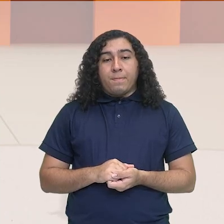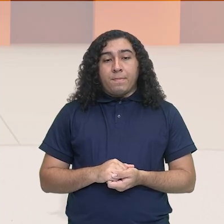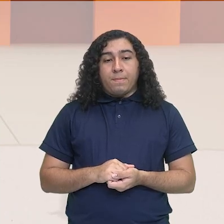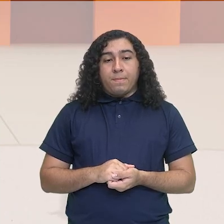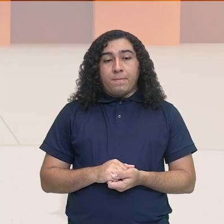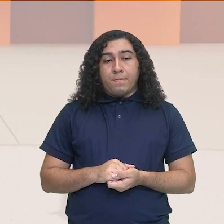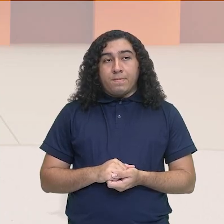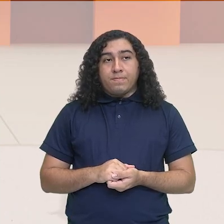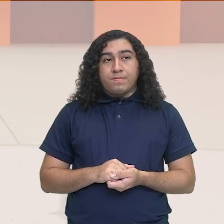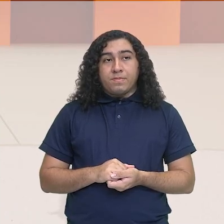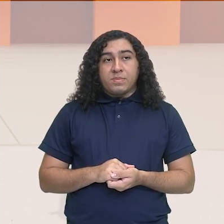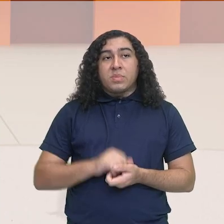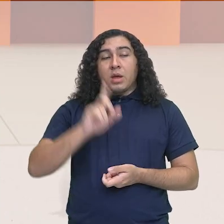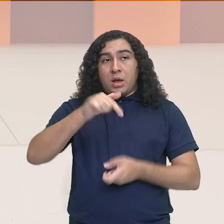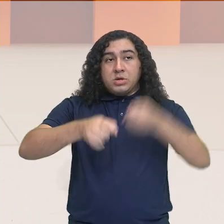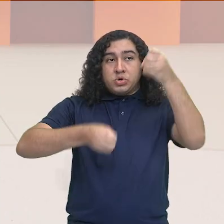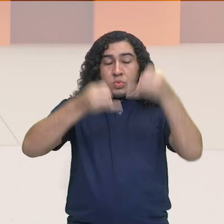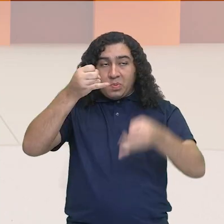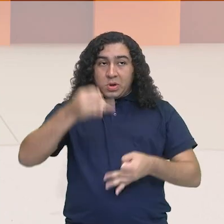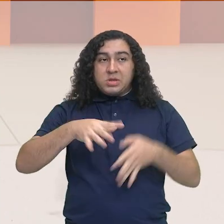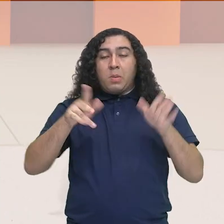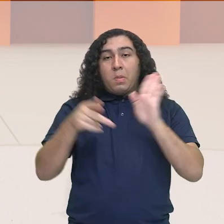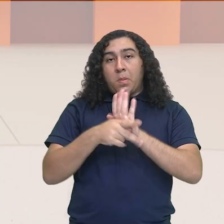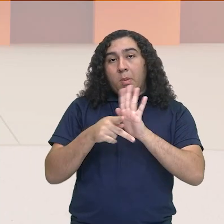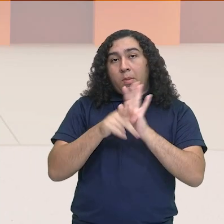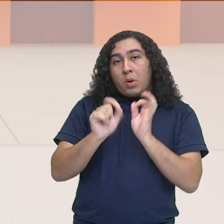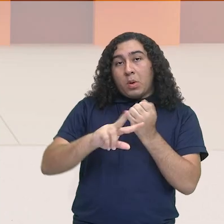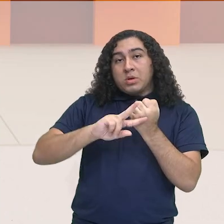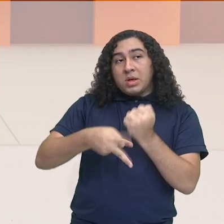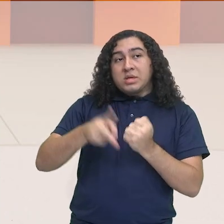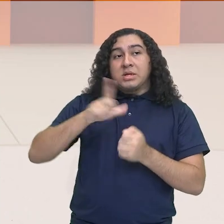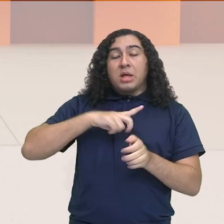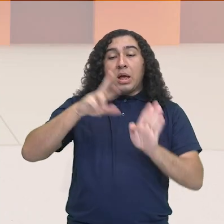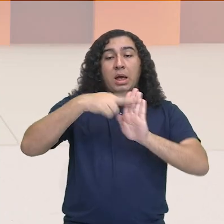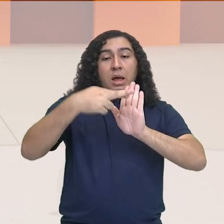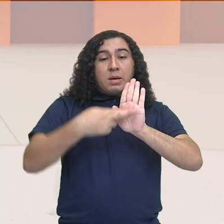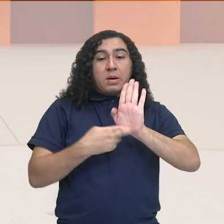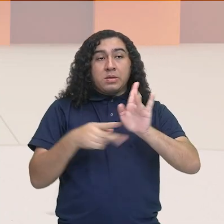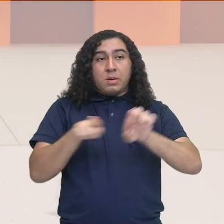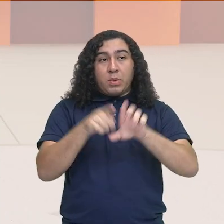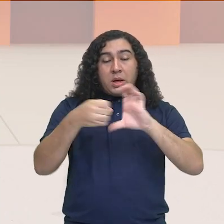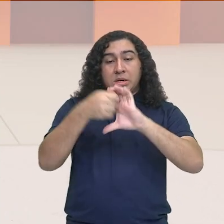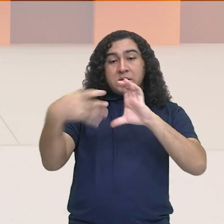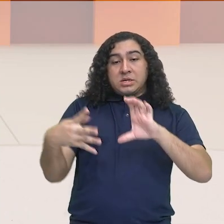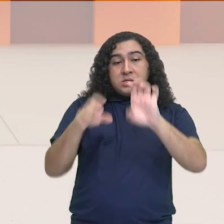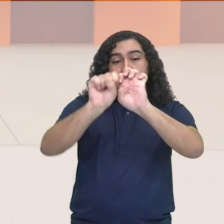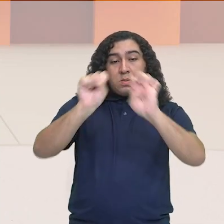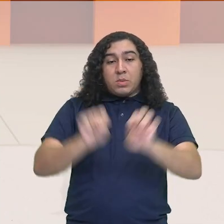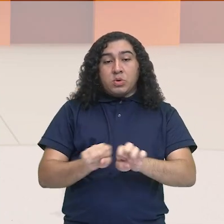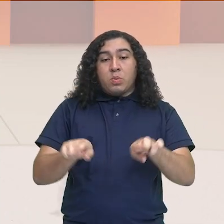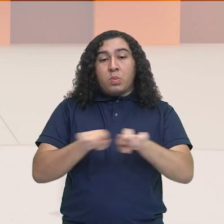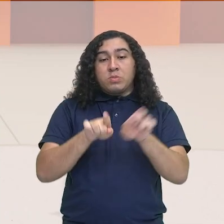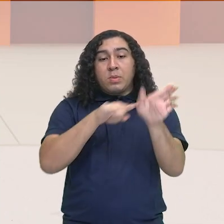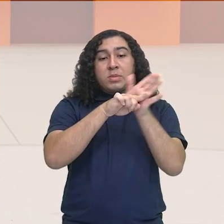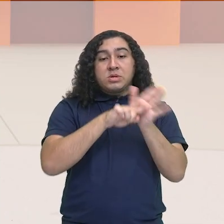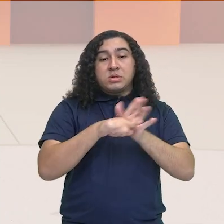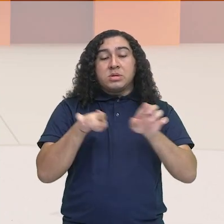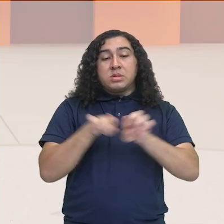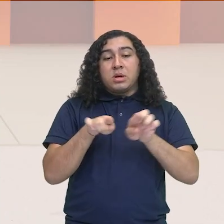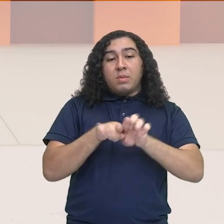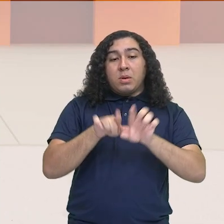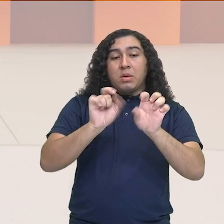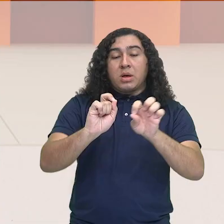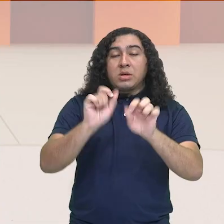As explicações obtidas com regras e critérios sistemáticos de investigação e